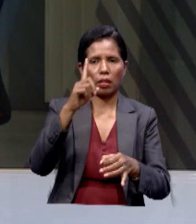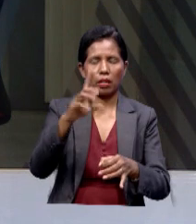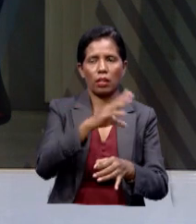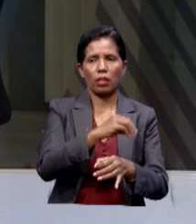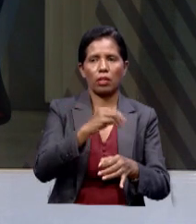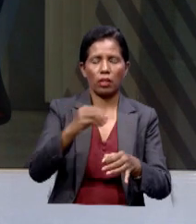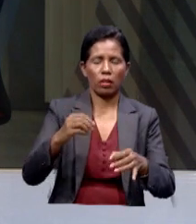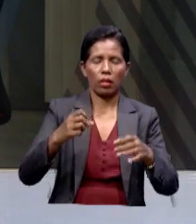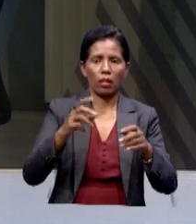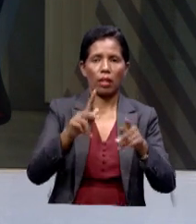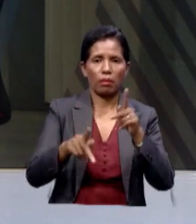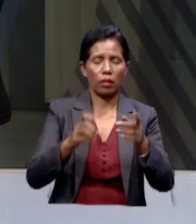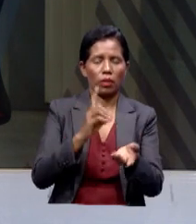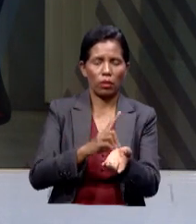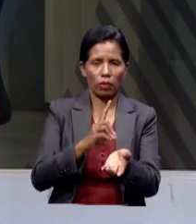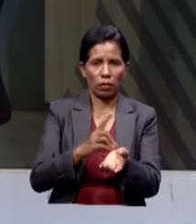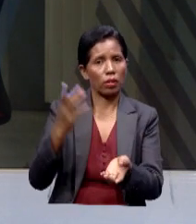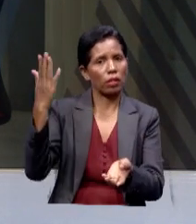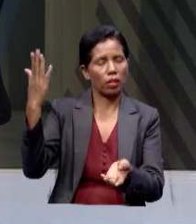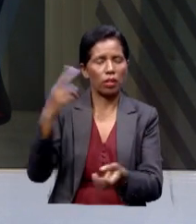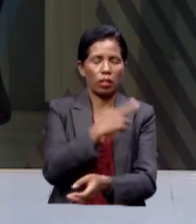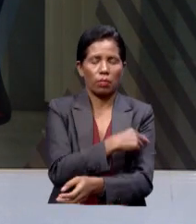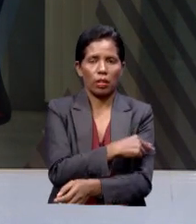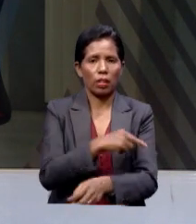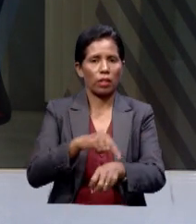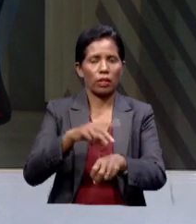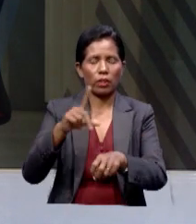pessoal saúde e o Hospital Nacional Guido Valadares.